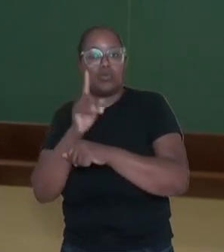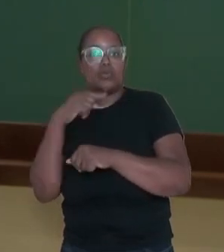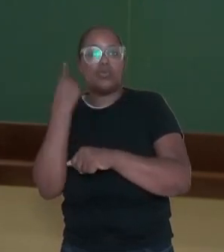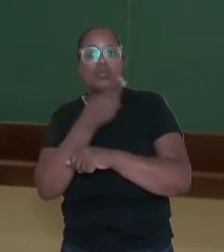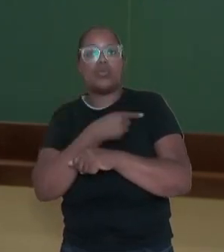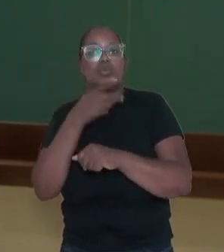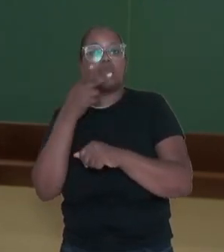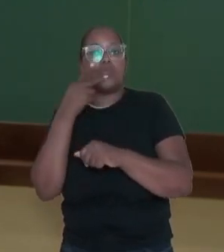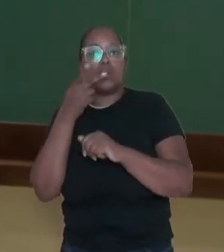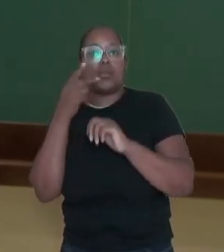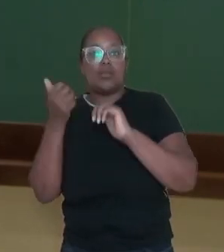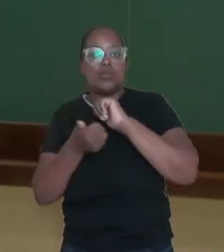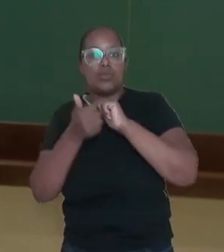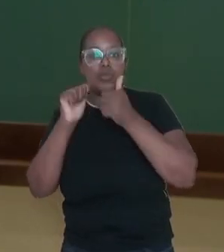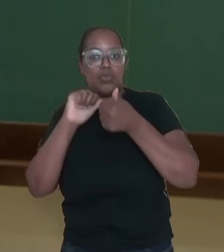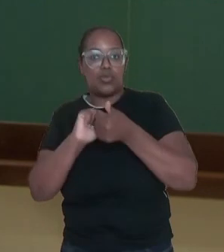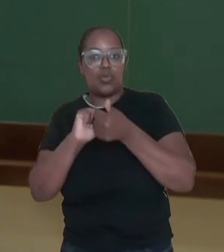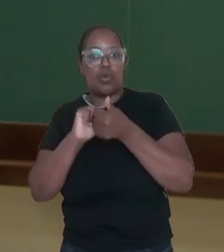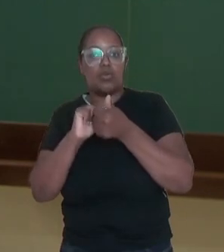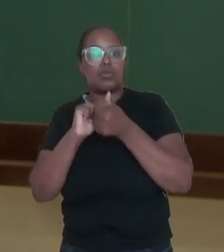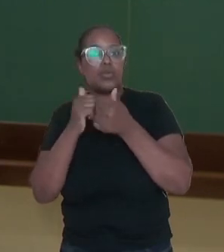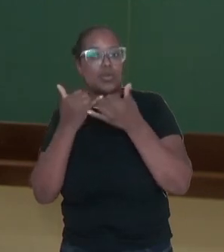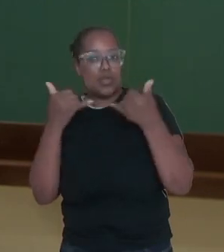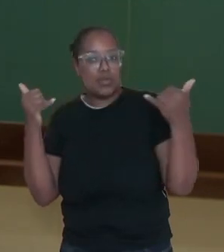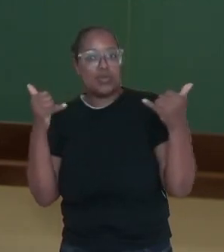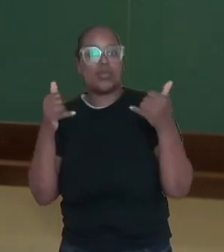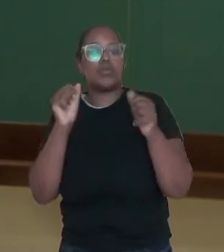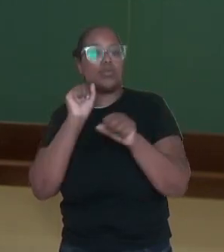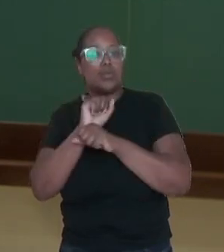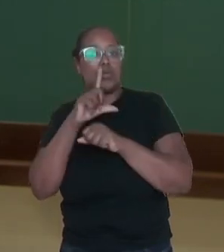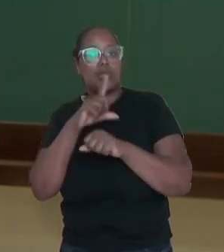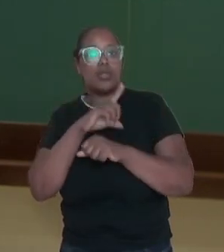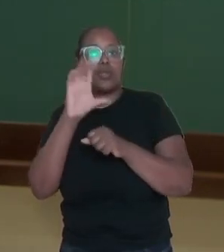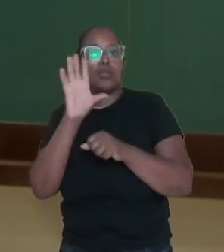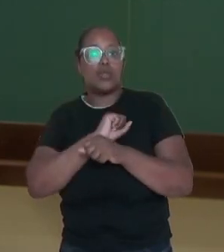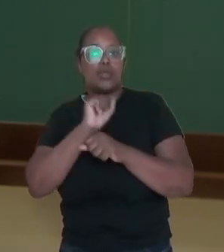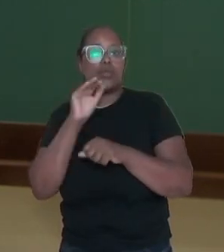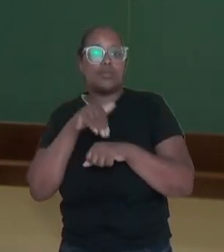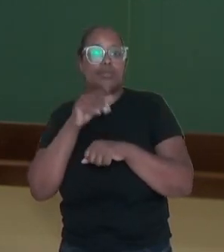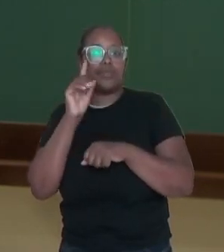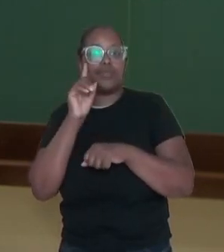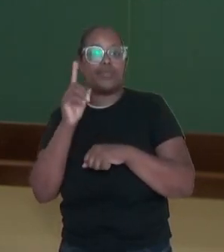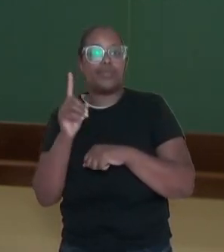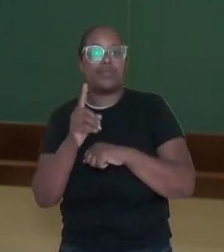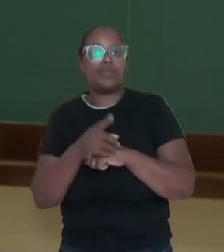nós falamos sobre os jogos eletrônicos. Espero que vocês tenham gostado. Até breve.